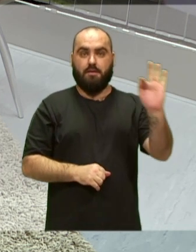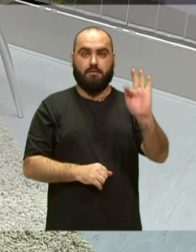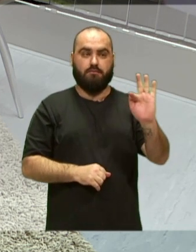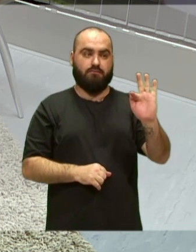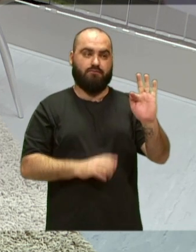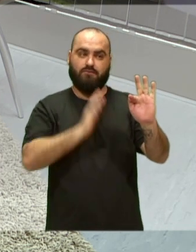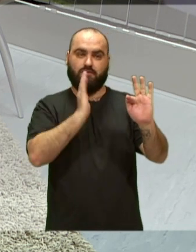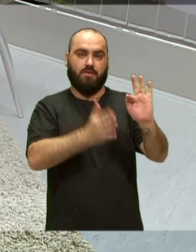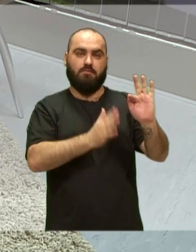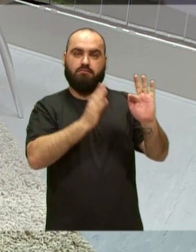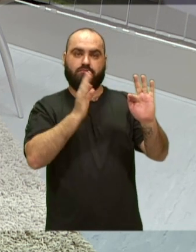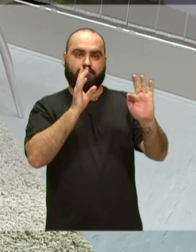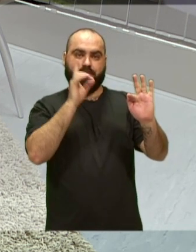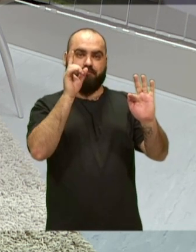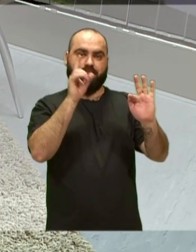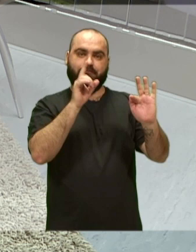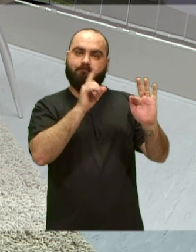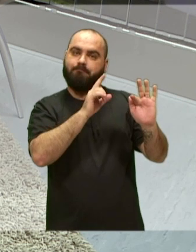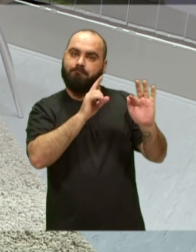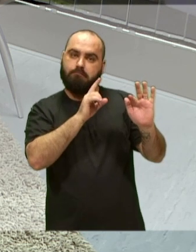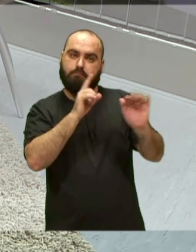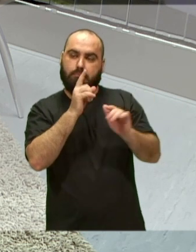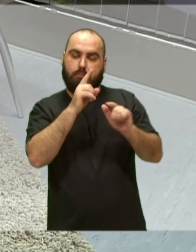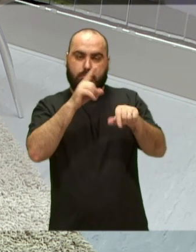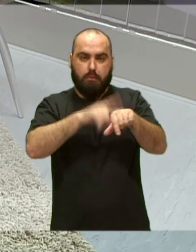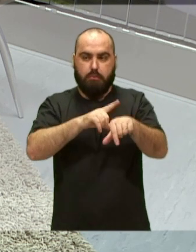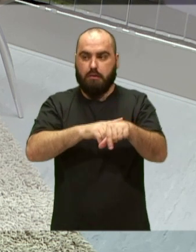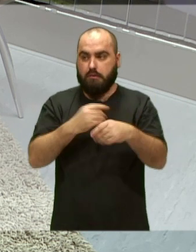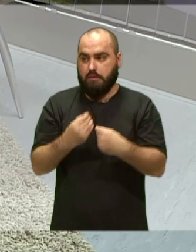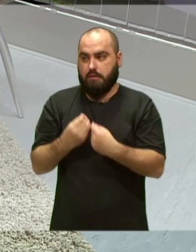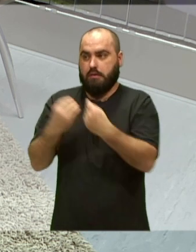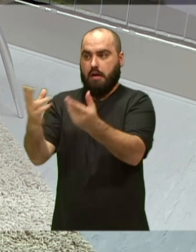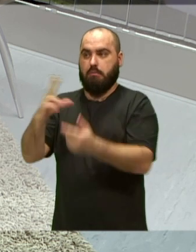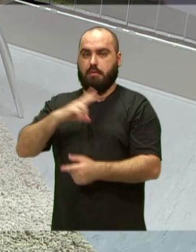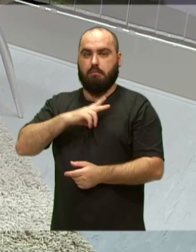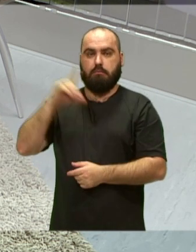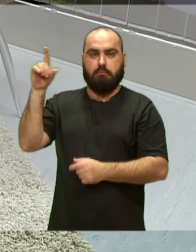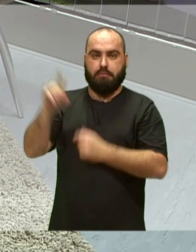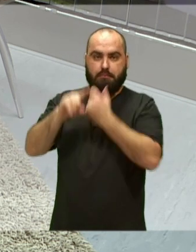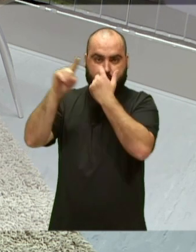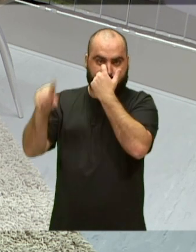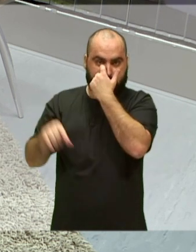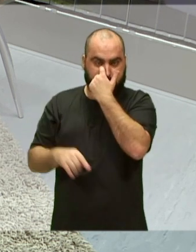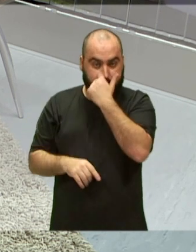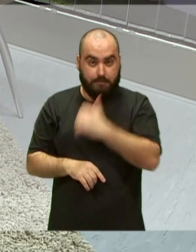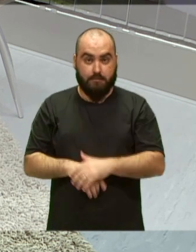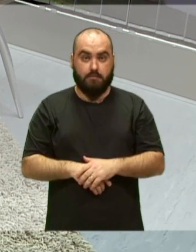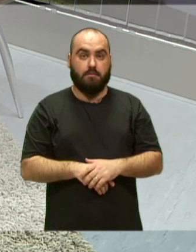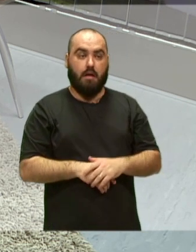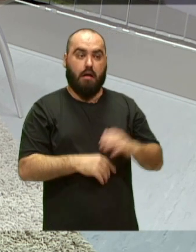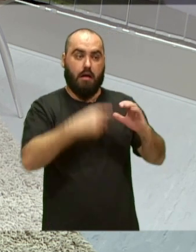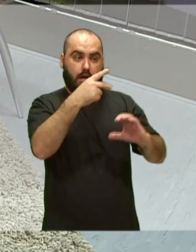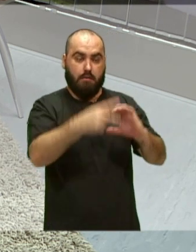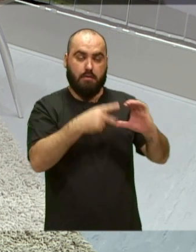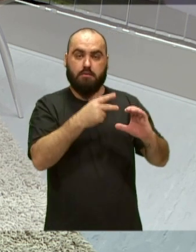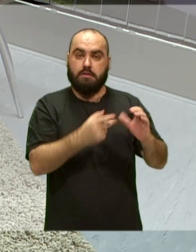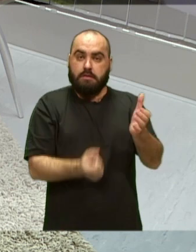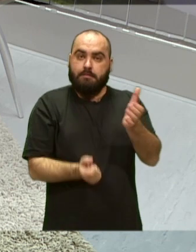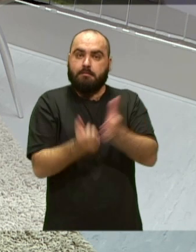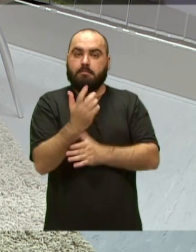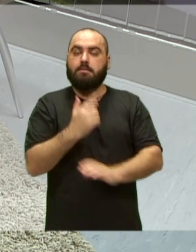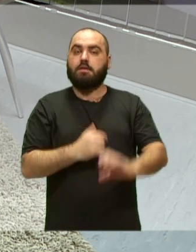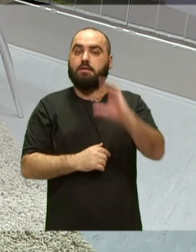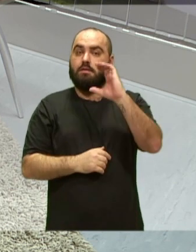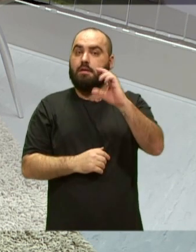a câmara de vereadores para investigar a situação da Baixa movimentação instalou uma CPI O senhor ficou de fora eu queria que o senhor falasse